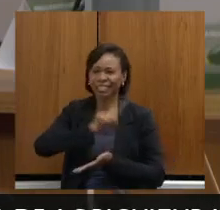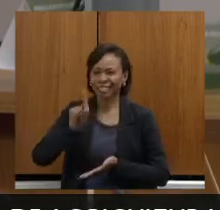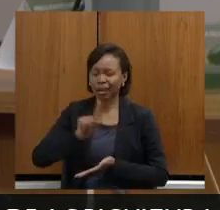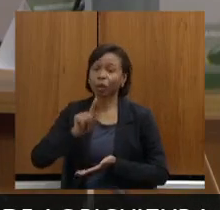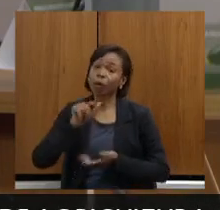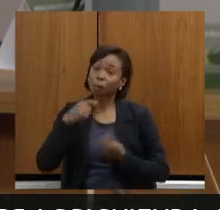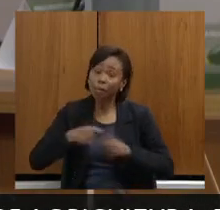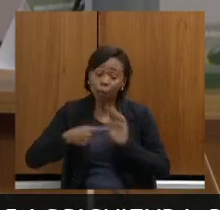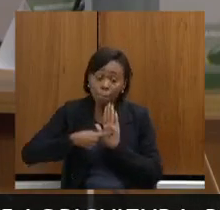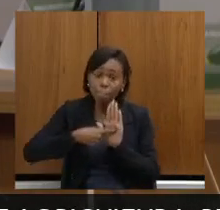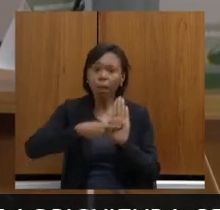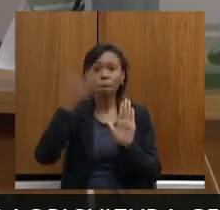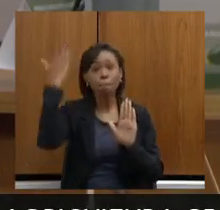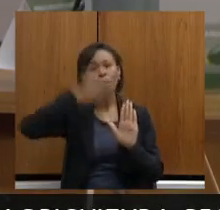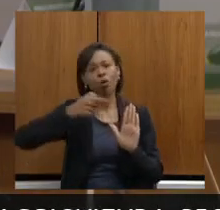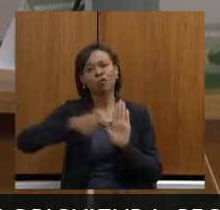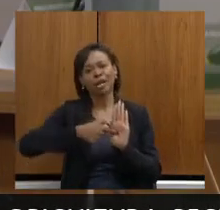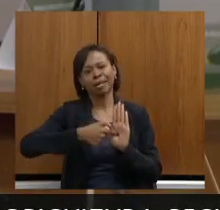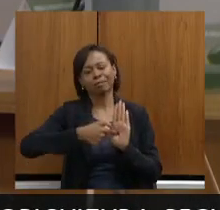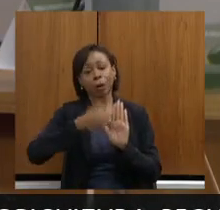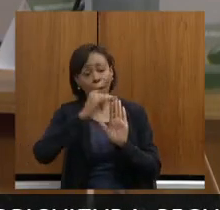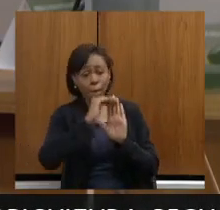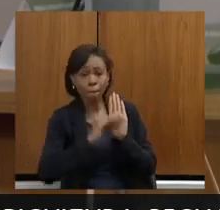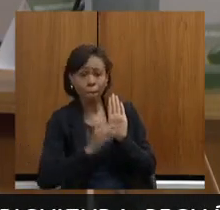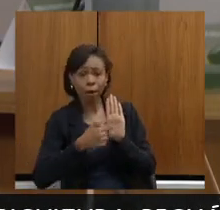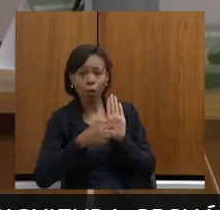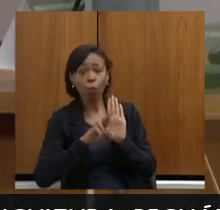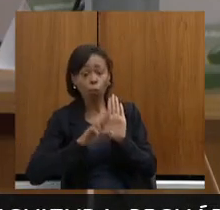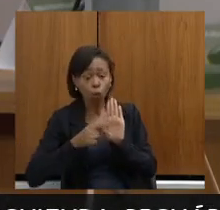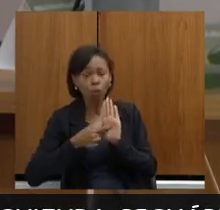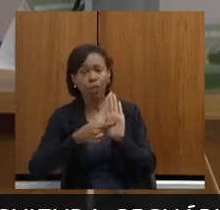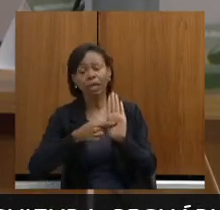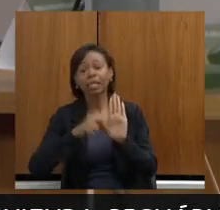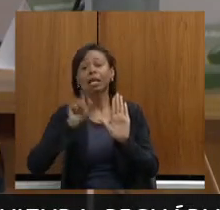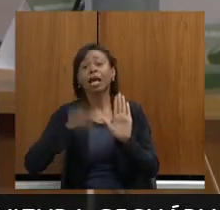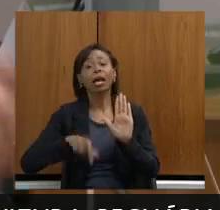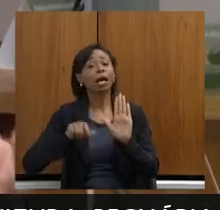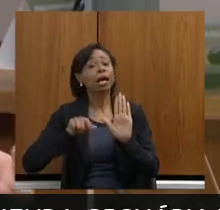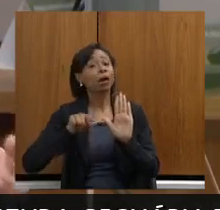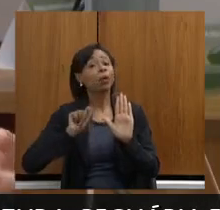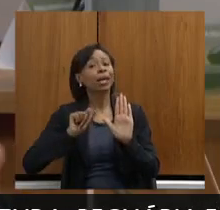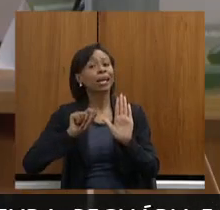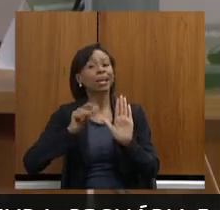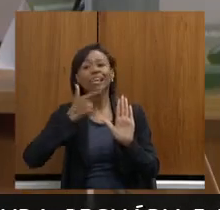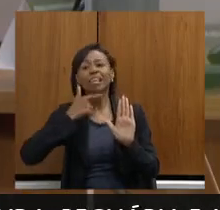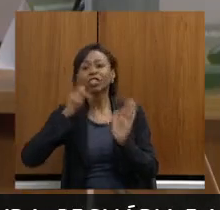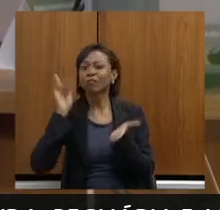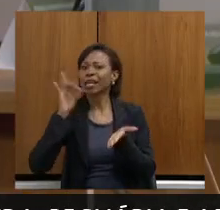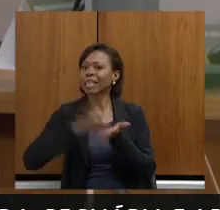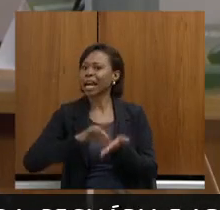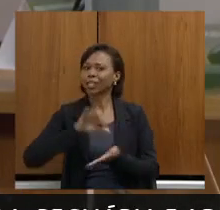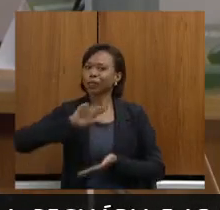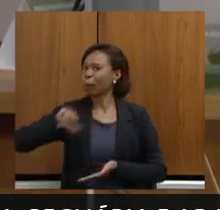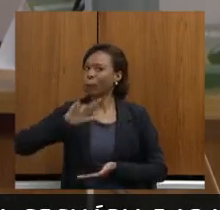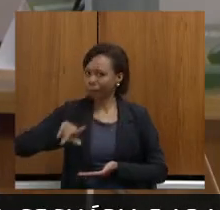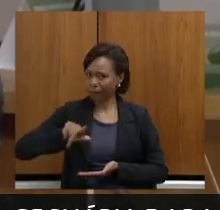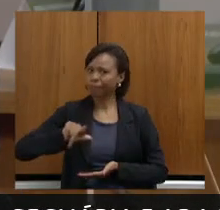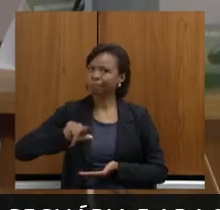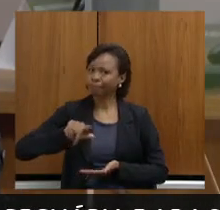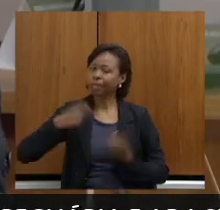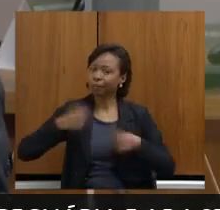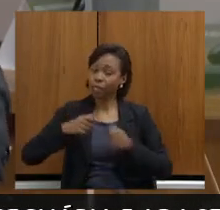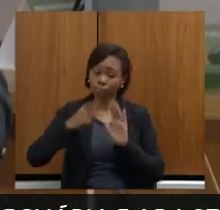deverá ter a consciência de que está consumindo um produto que não é queijo Então esse projeto de lei